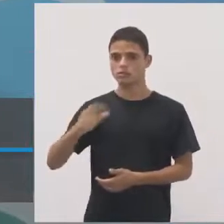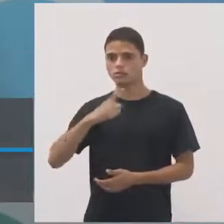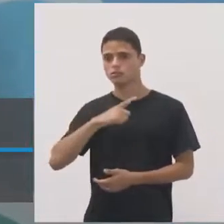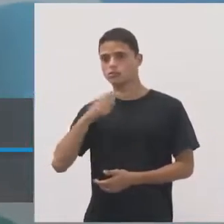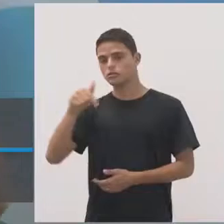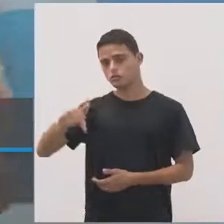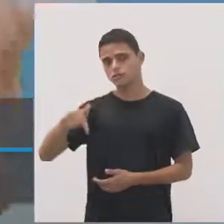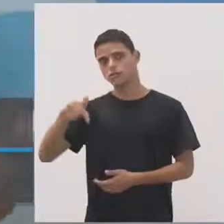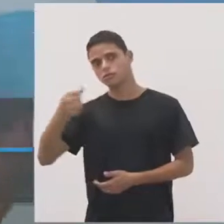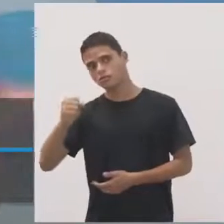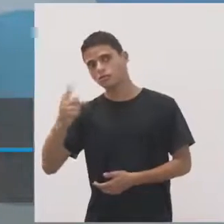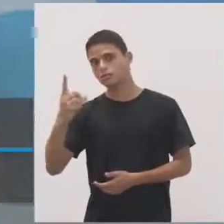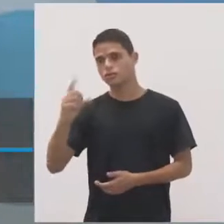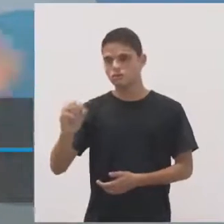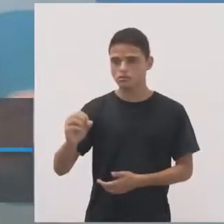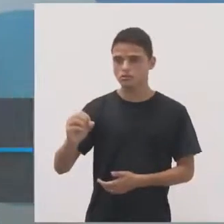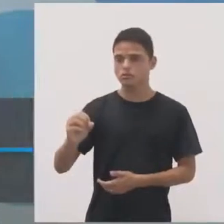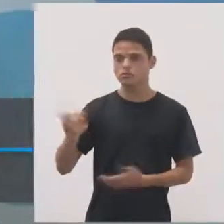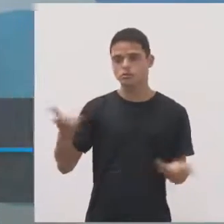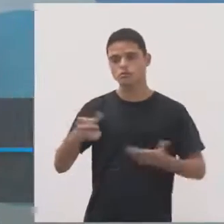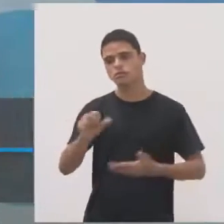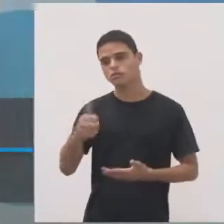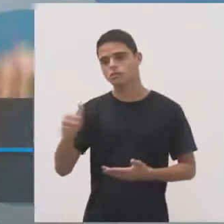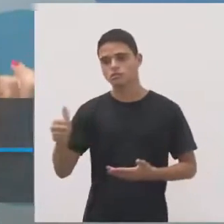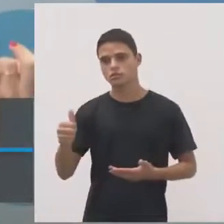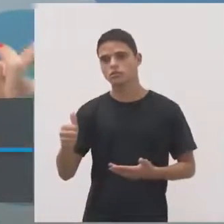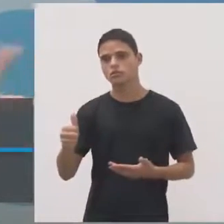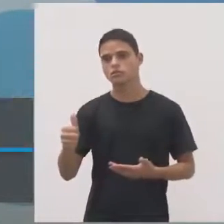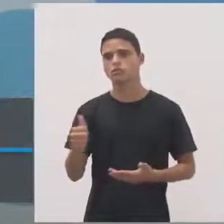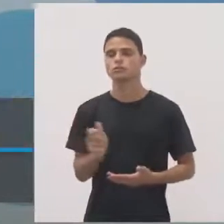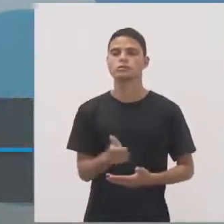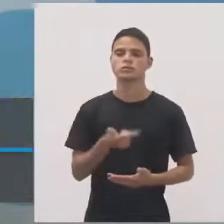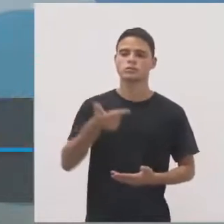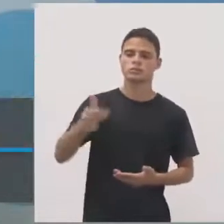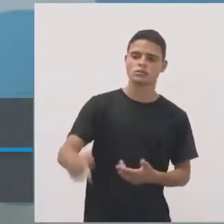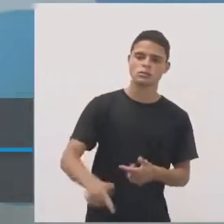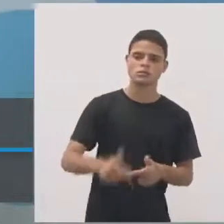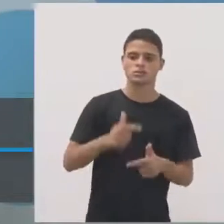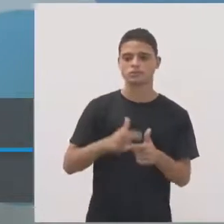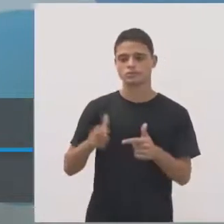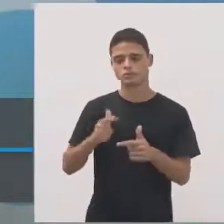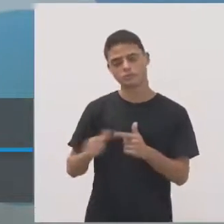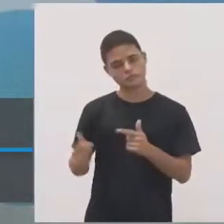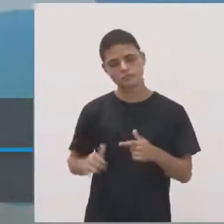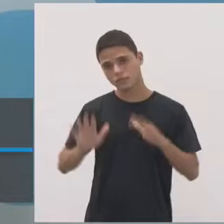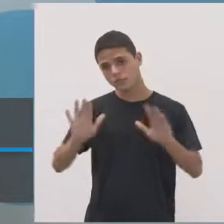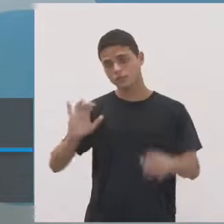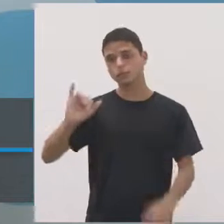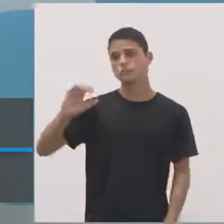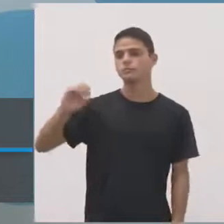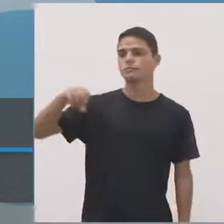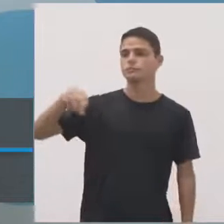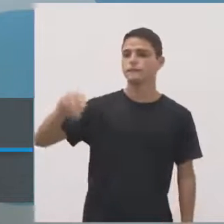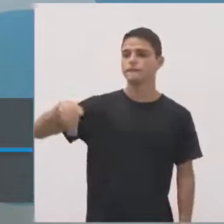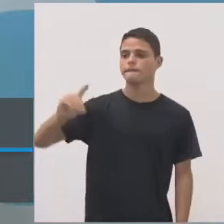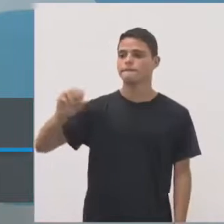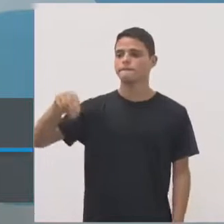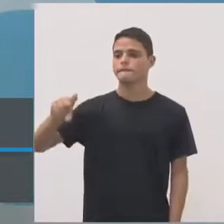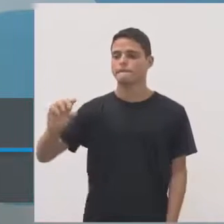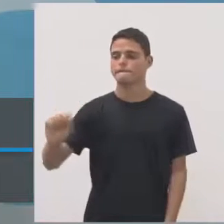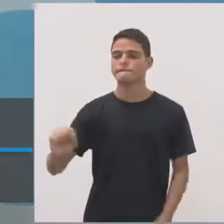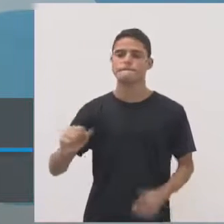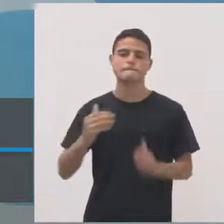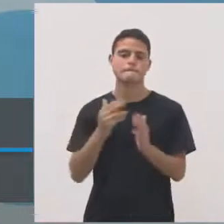o Windows 8, o Windows 10, agora tem o 11, né? Isso. Aí é um outro problema, mas na verdade o Windows é o que é mais disseminado, né? Mas